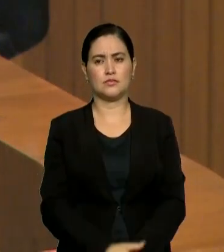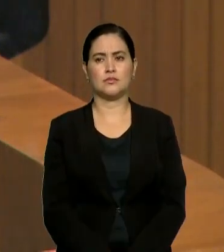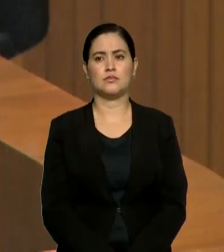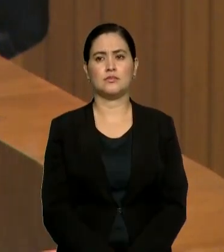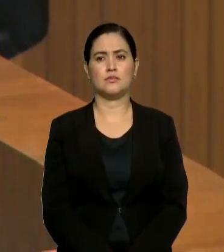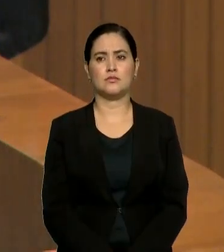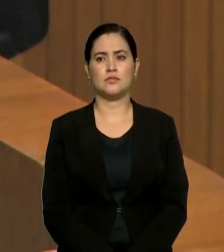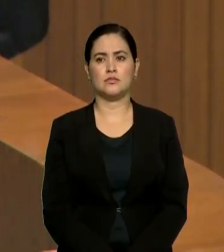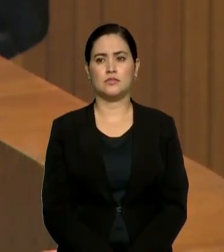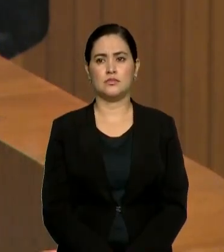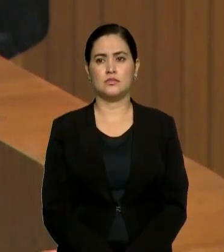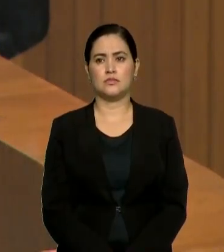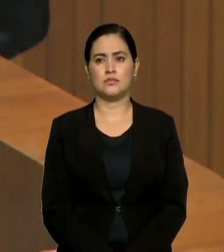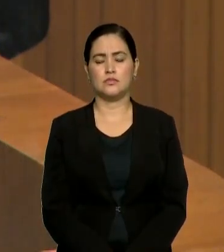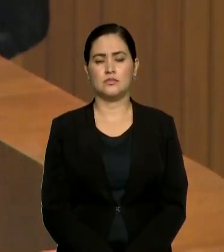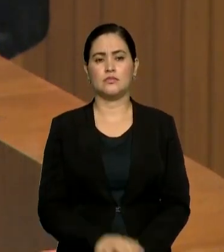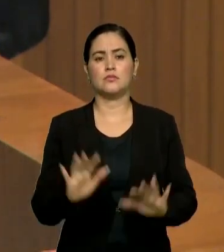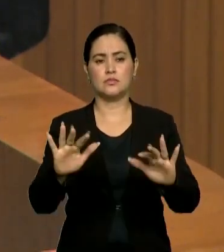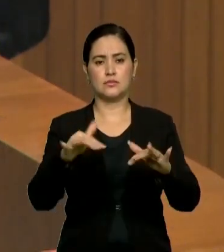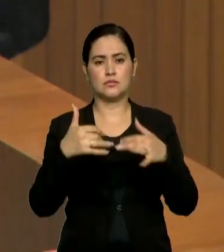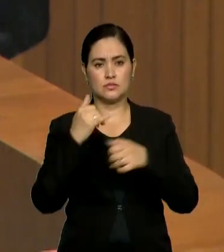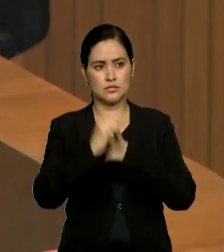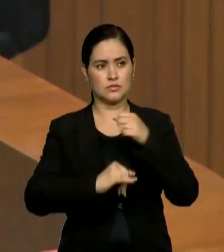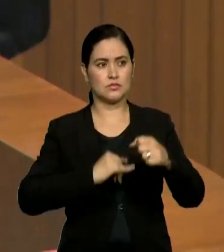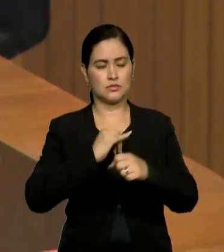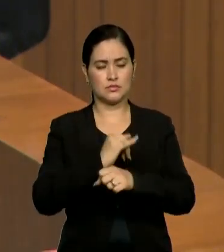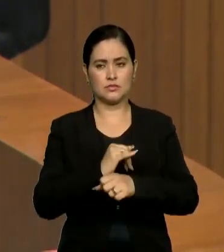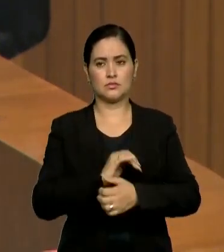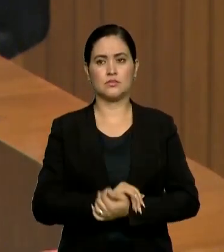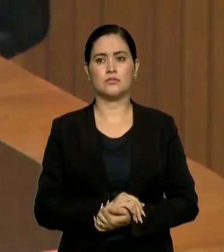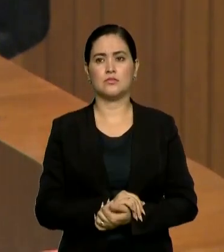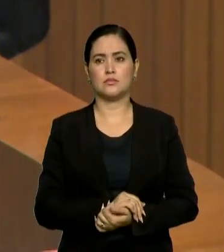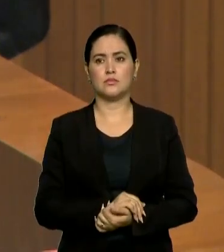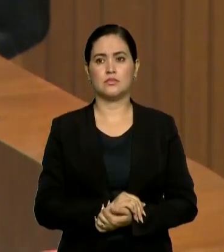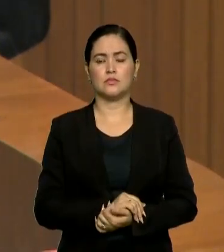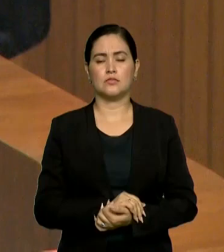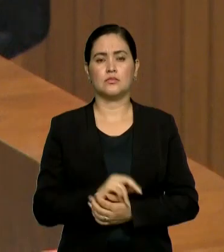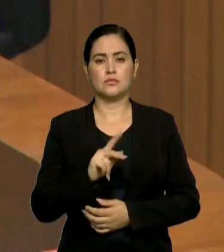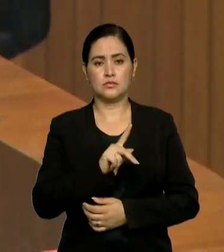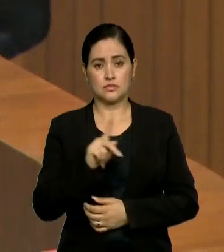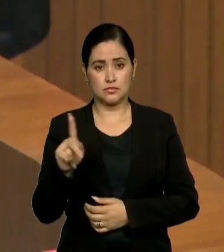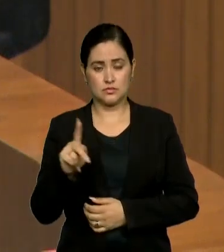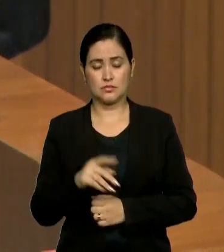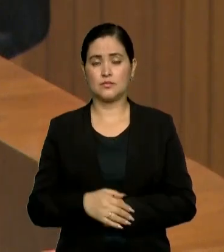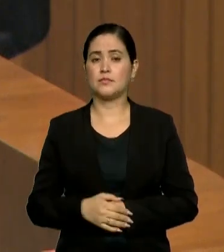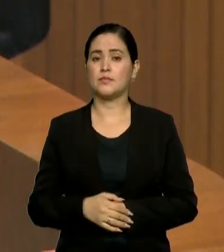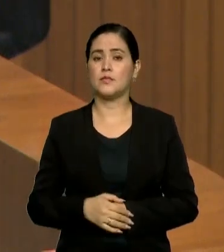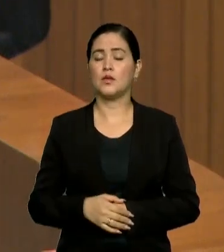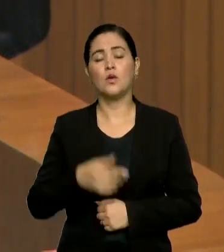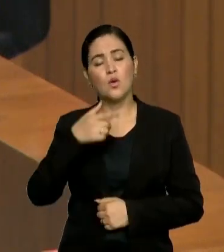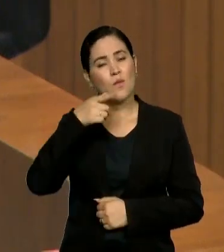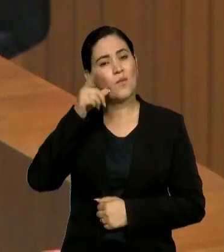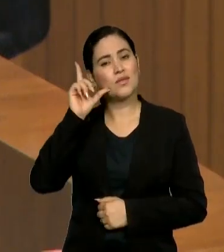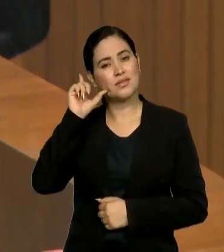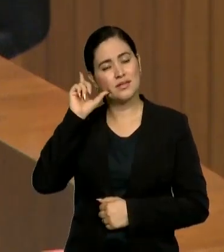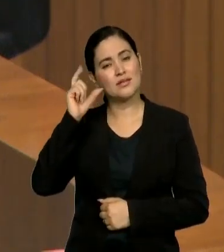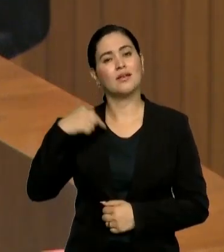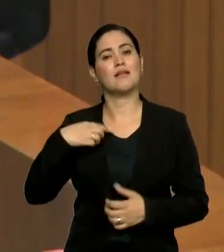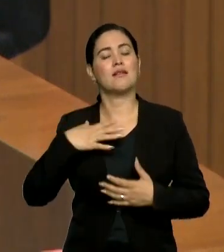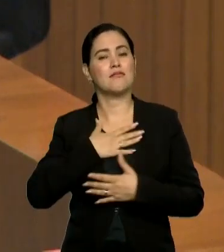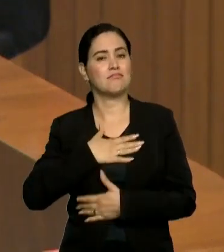internautas. Senhor presidente, ontem tive a alegria de participar